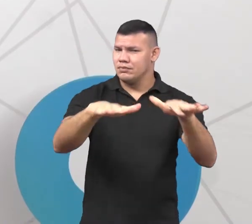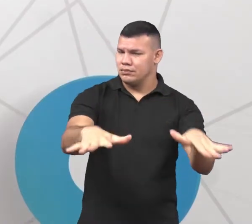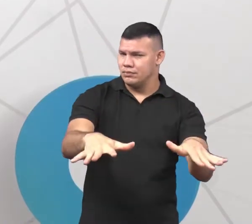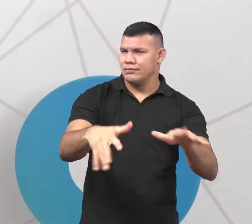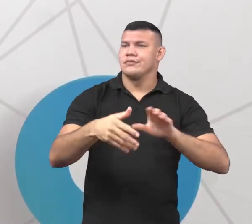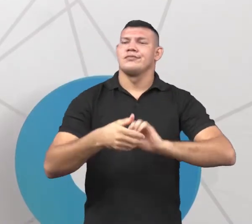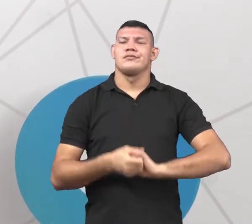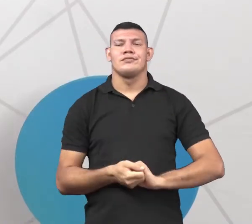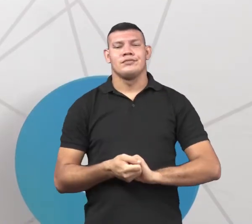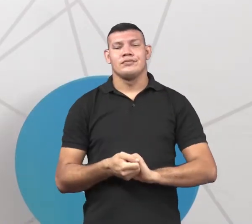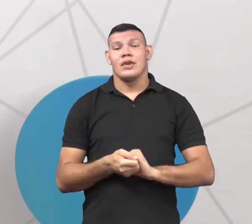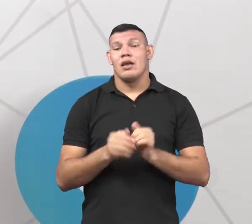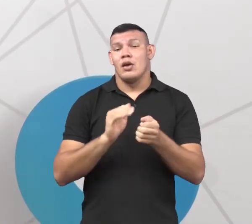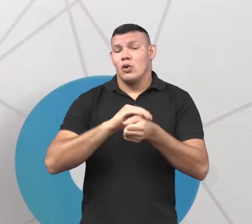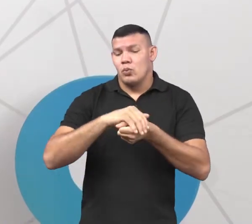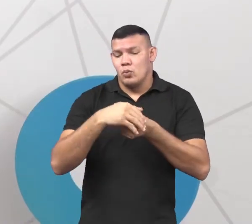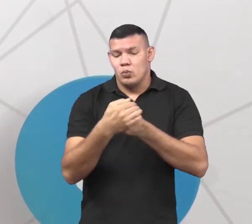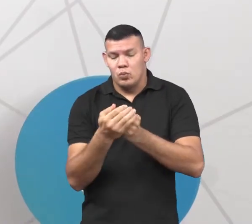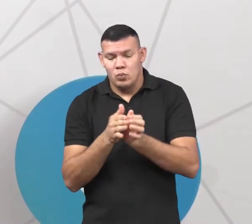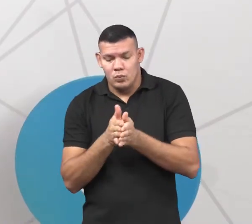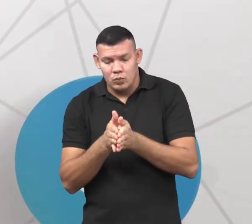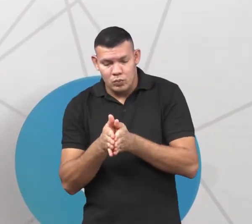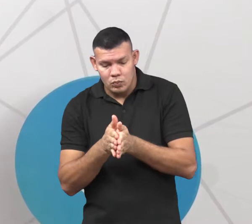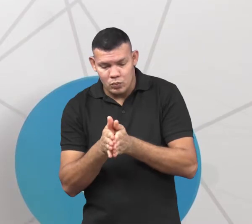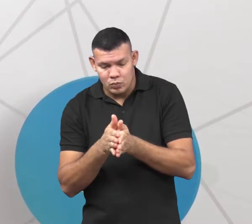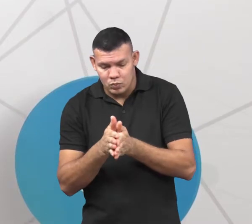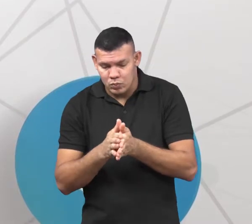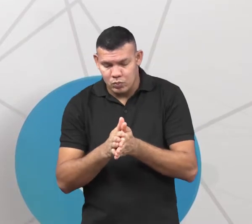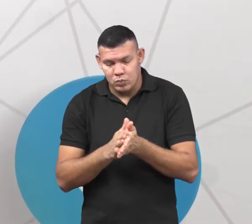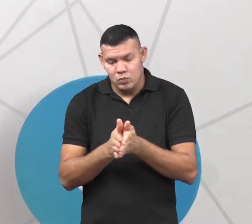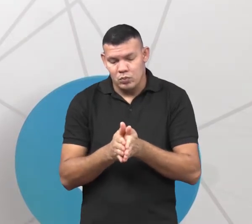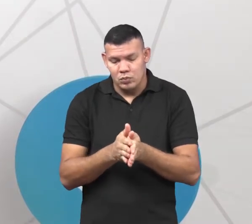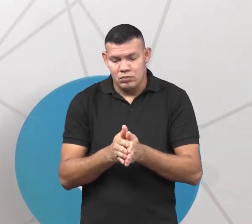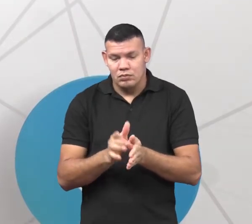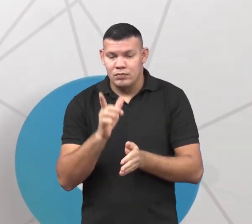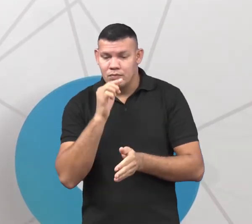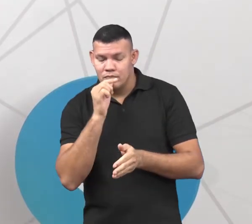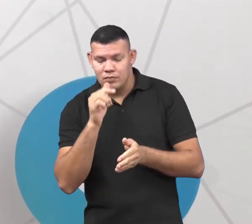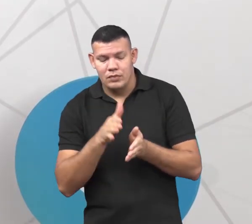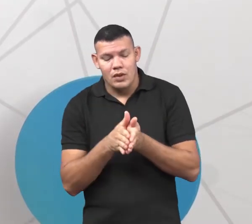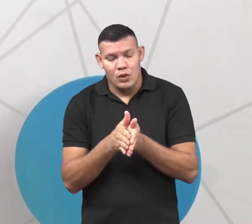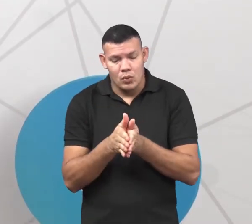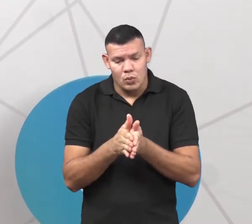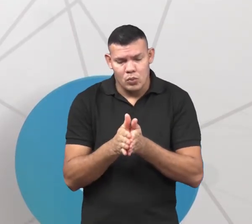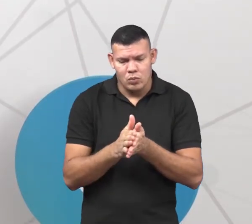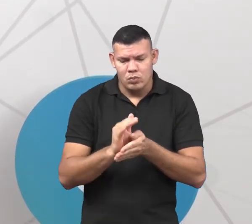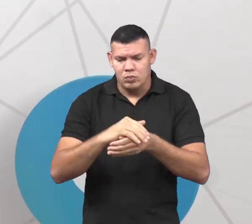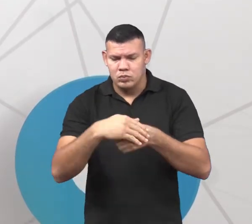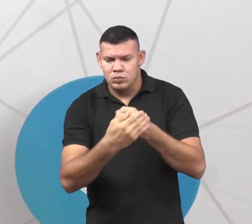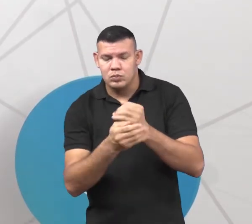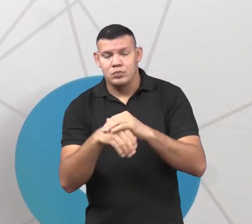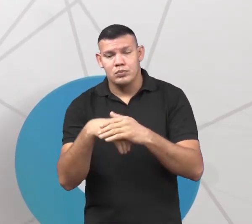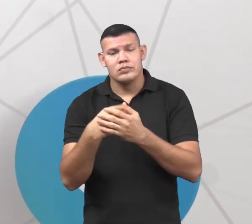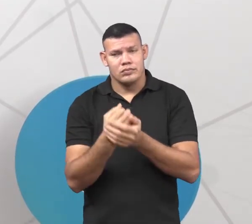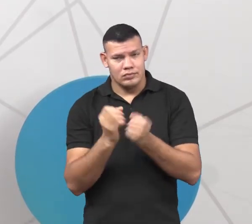la contaminación por el coronavirus. Lava la mano siempre. Tranquilos?